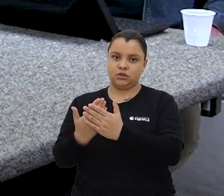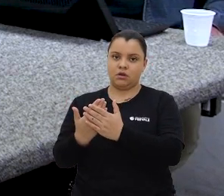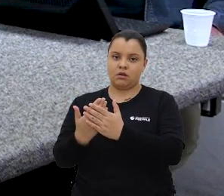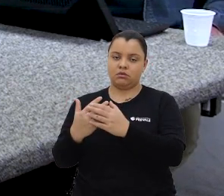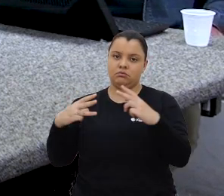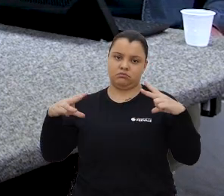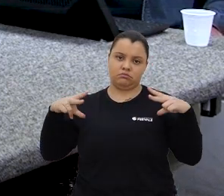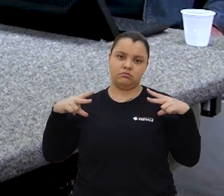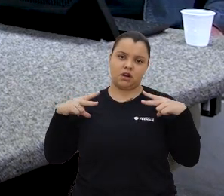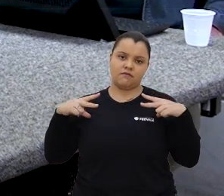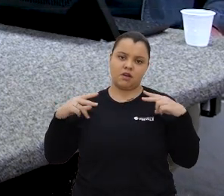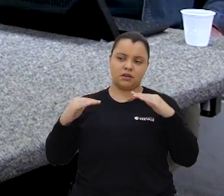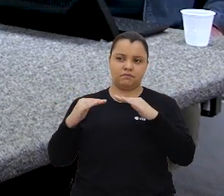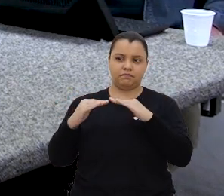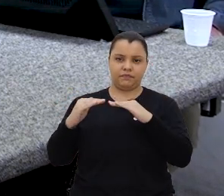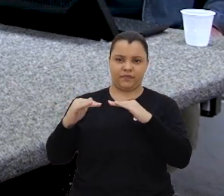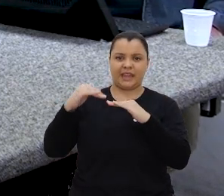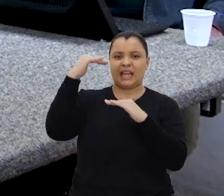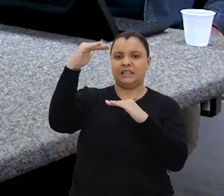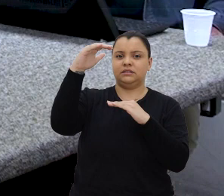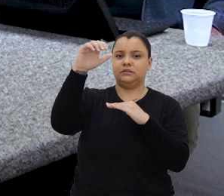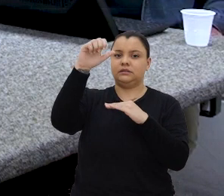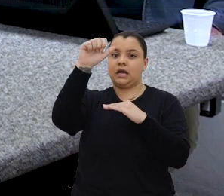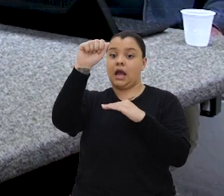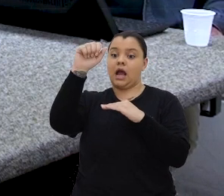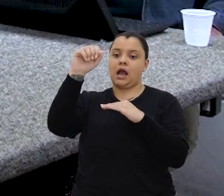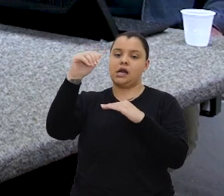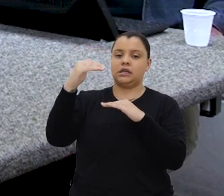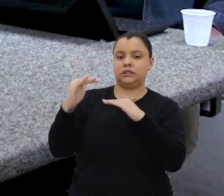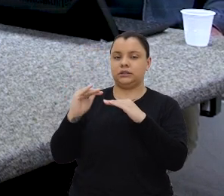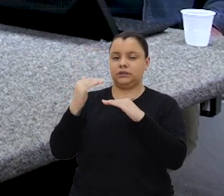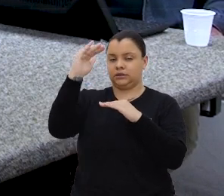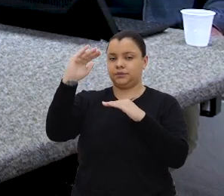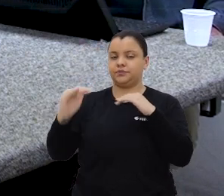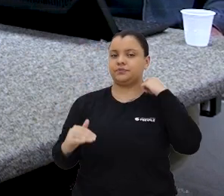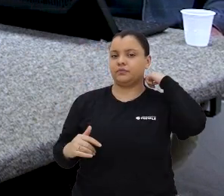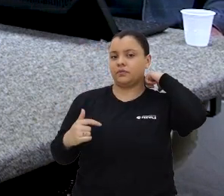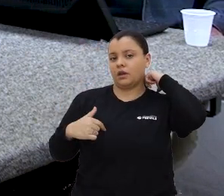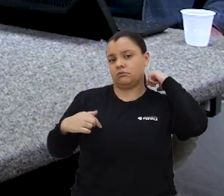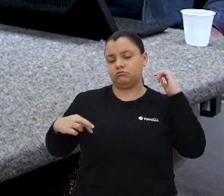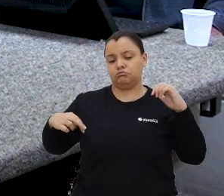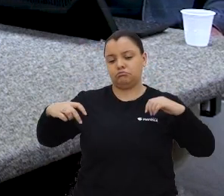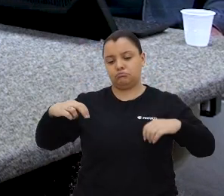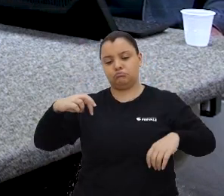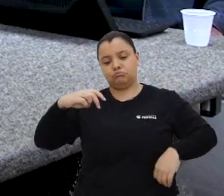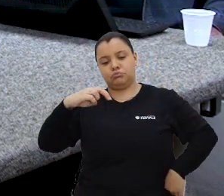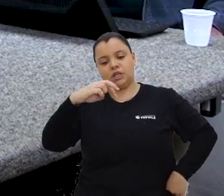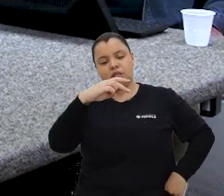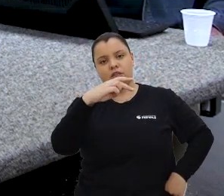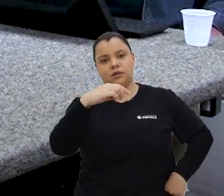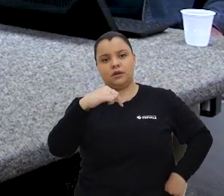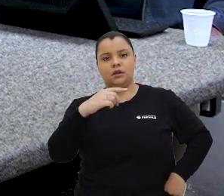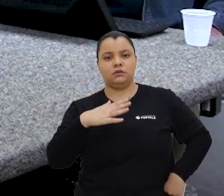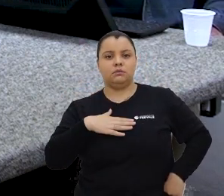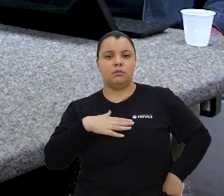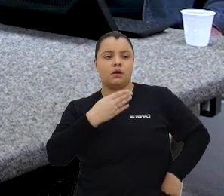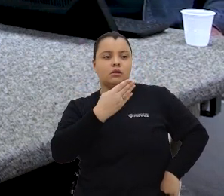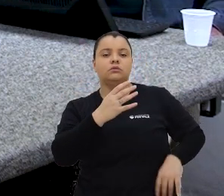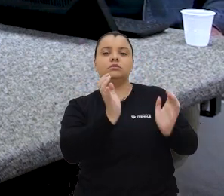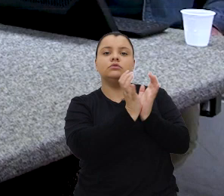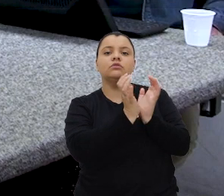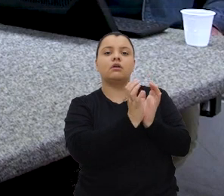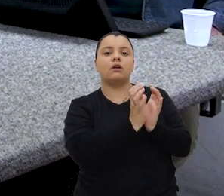média alta, padrão A. Né? Muitas vezes eu ia subindo a lomba para ir para o colégio, meus colegas passavam de carro